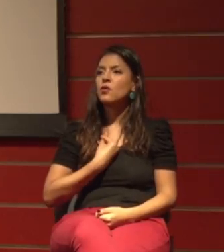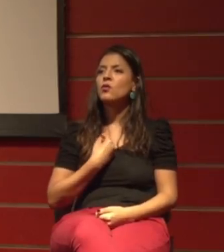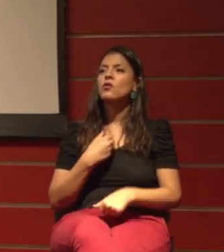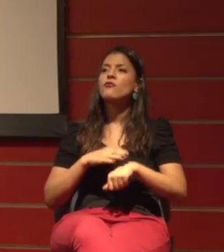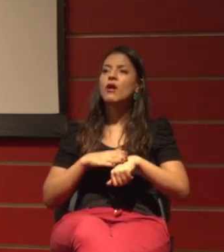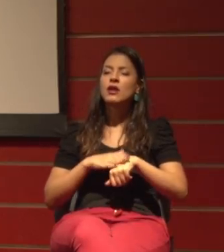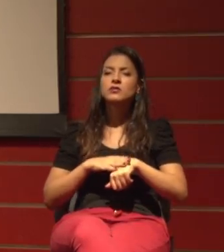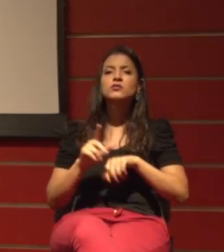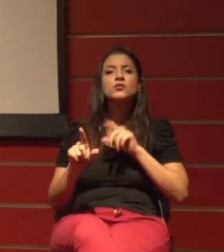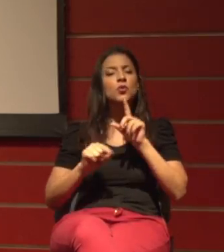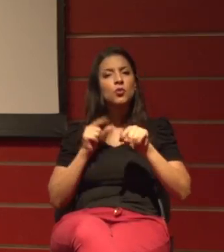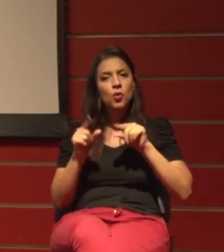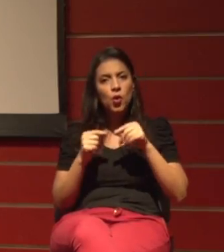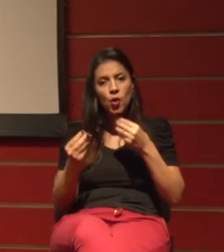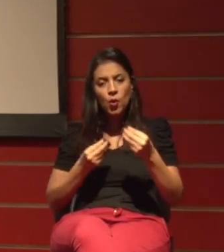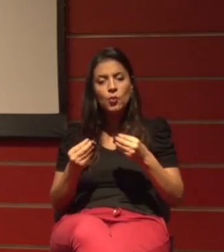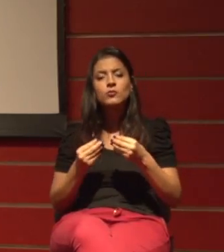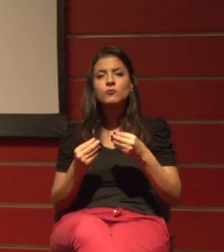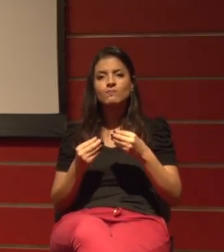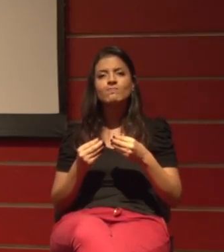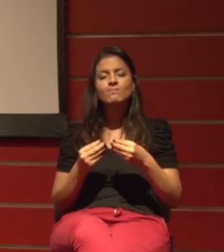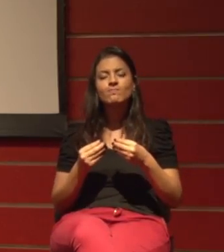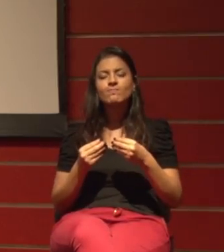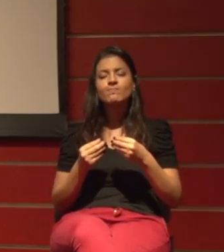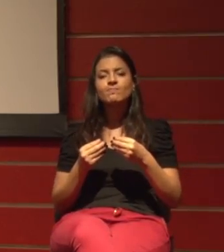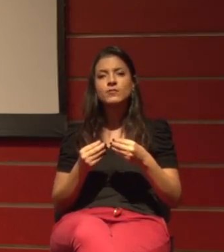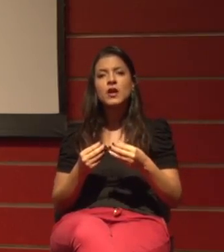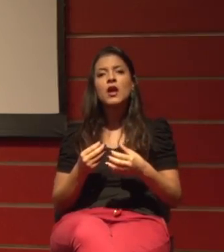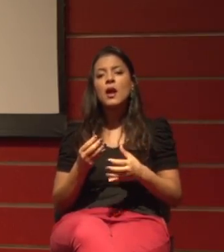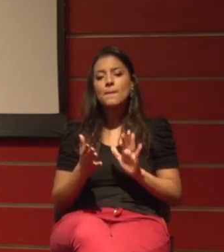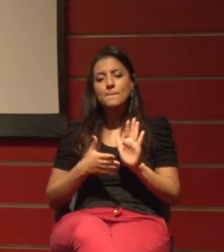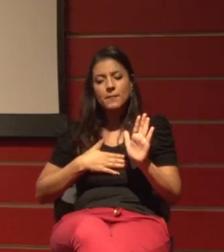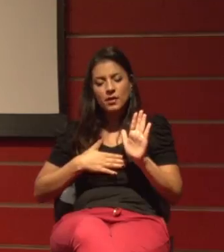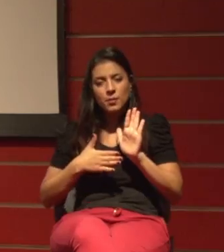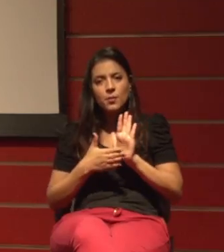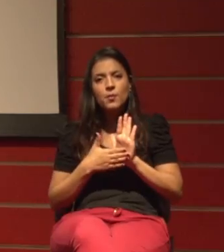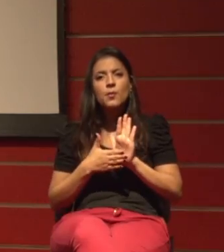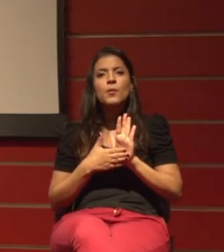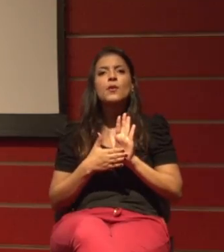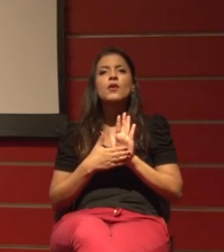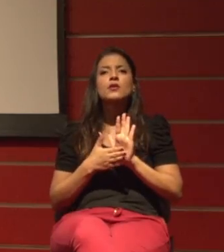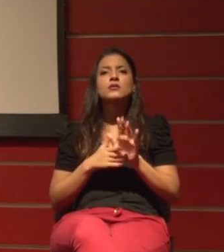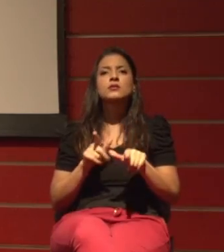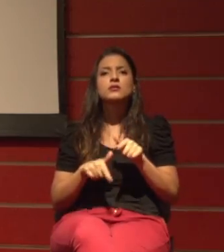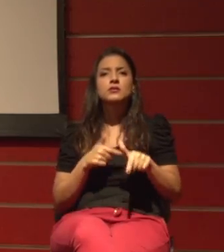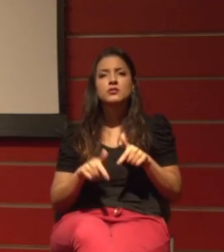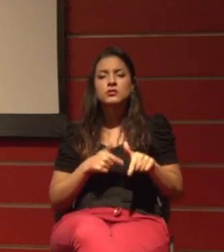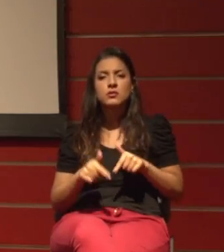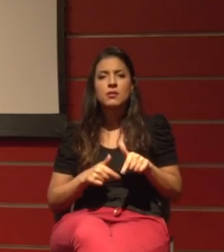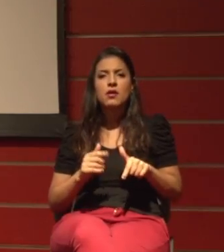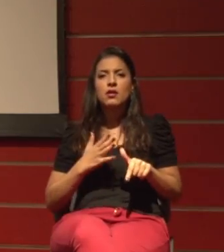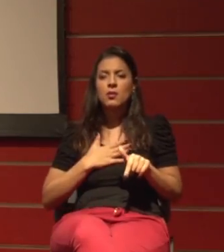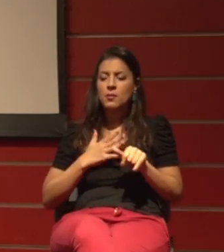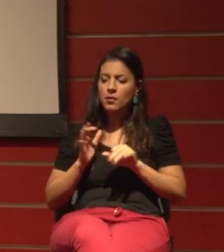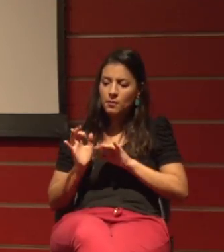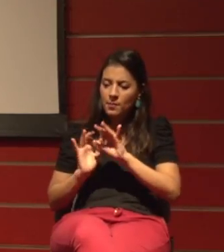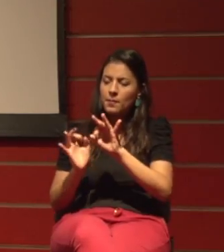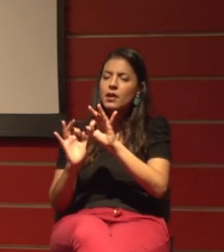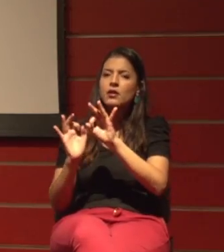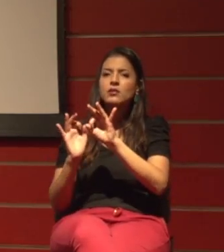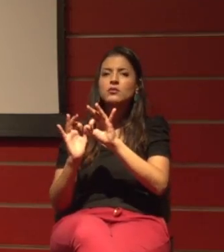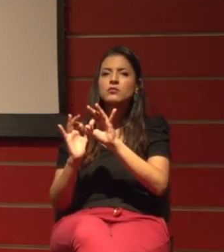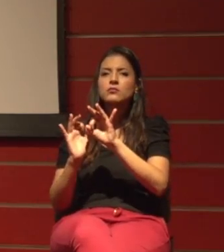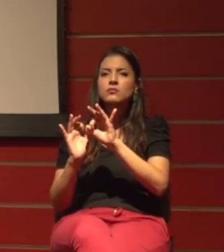escolho dos temas que eu escolho são definidoras da minha proposta de de trabalho do meu plano